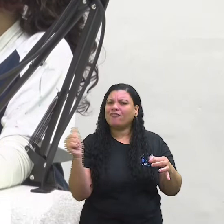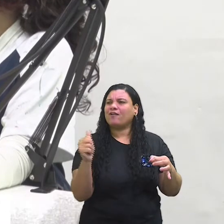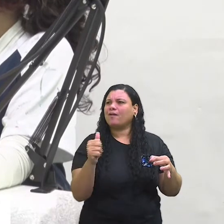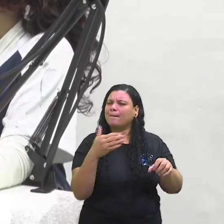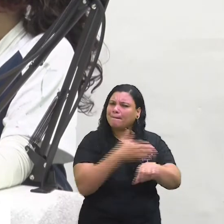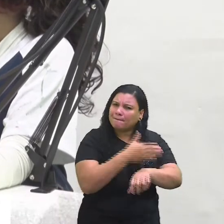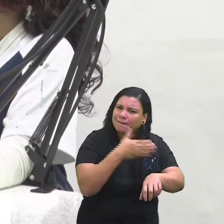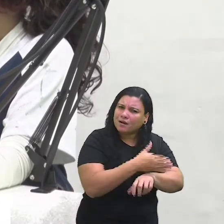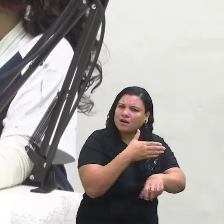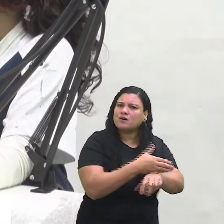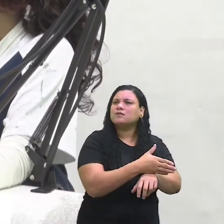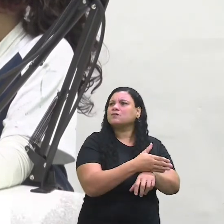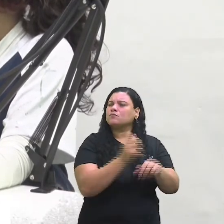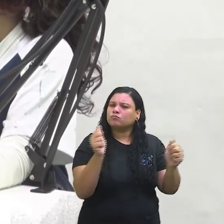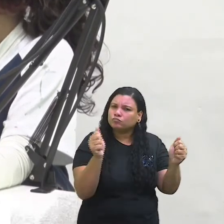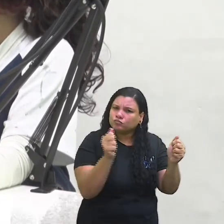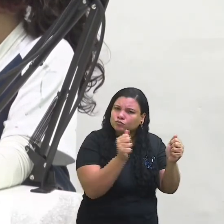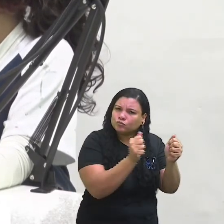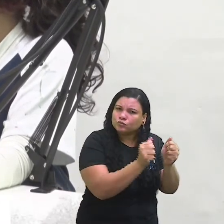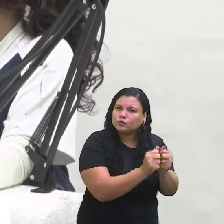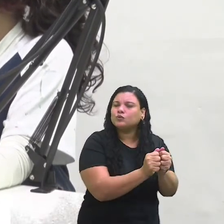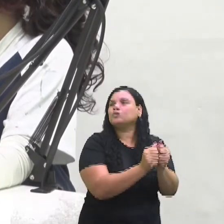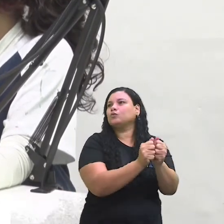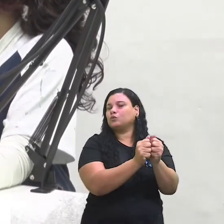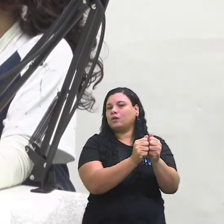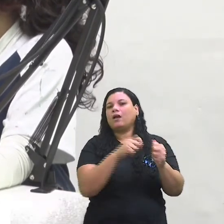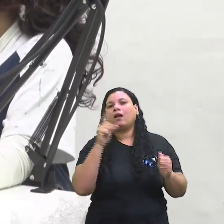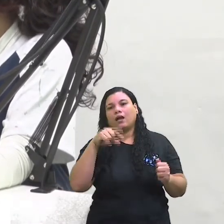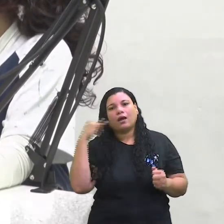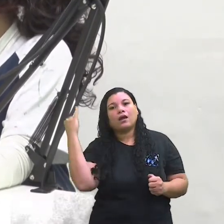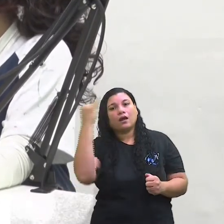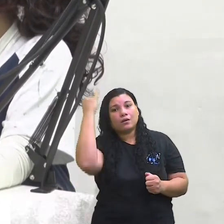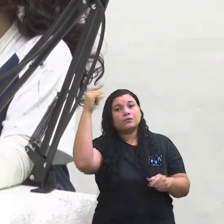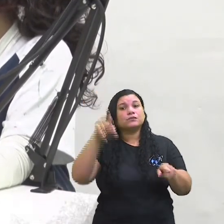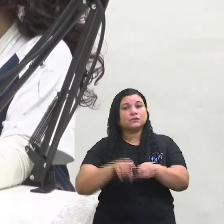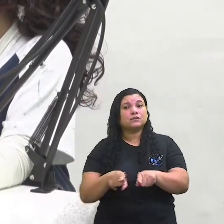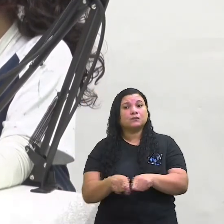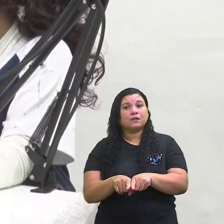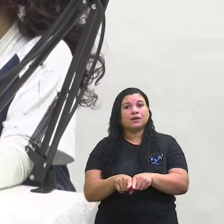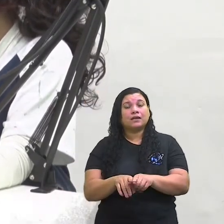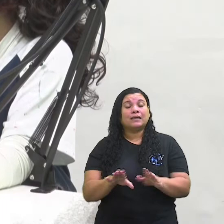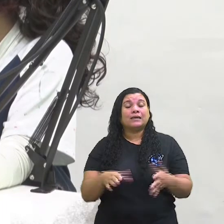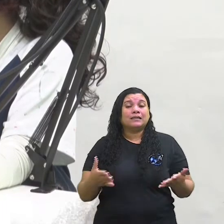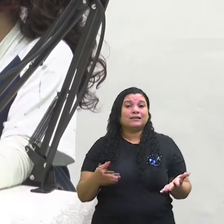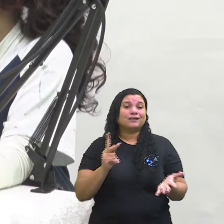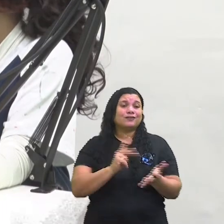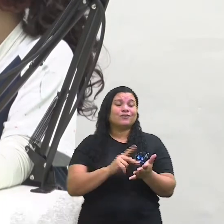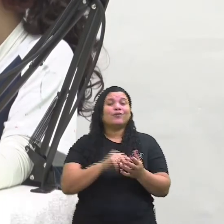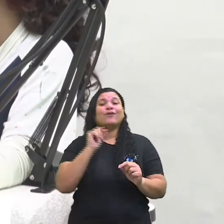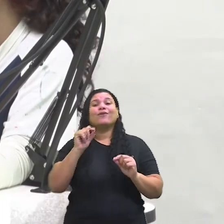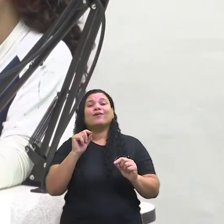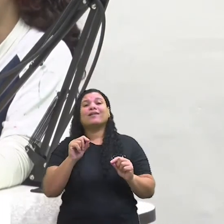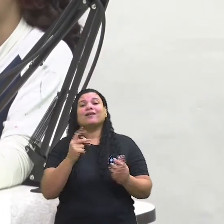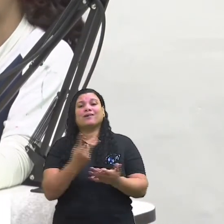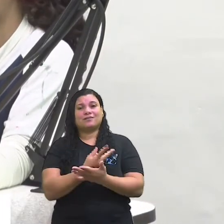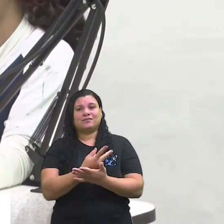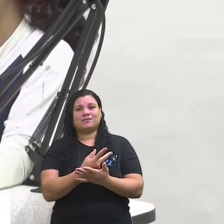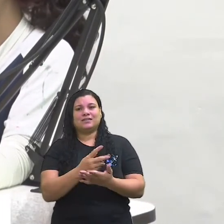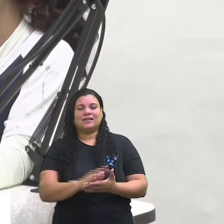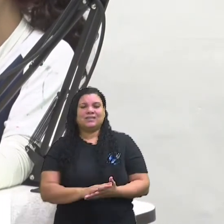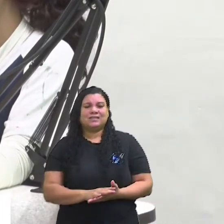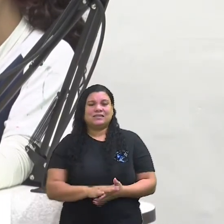não vai. Então, na realidade, tem muitos pais que não conhecem os filhos no ambiente escolar. Então, ele